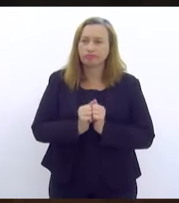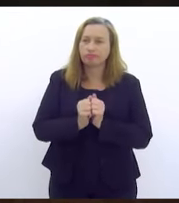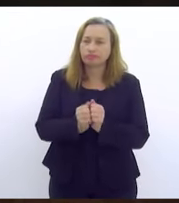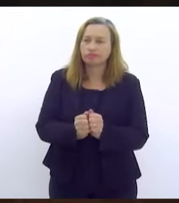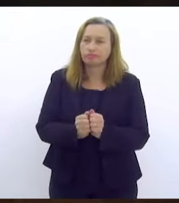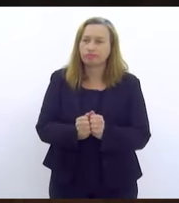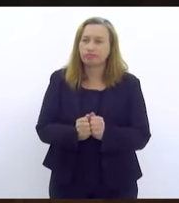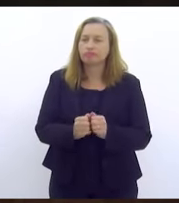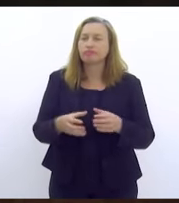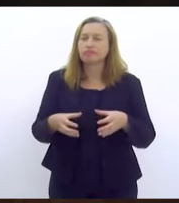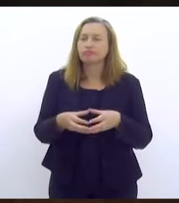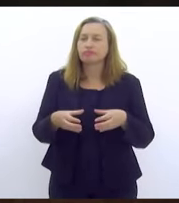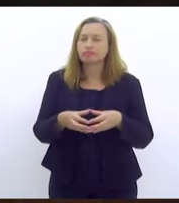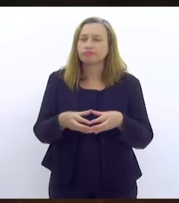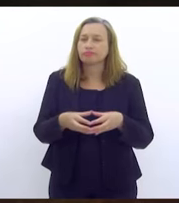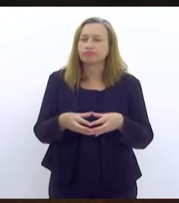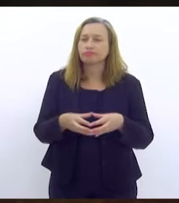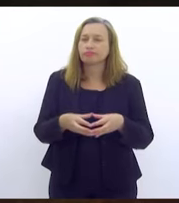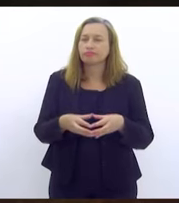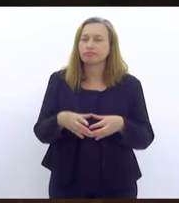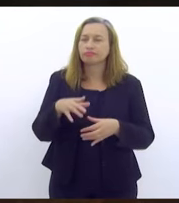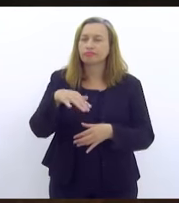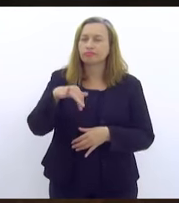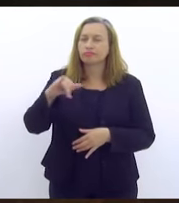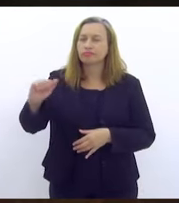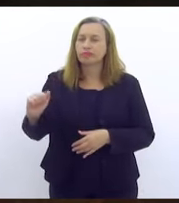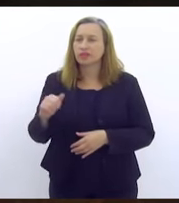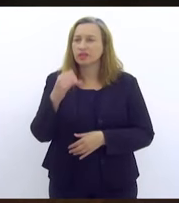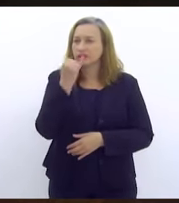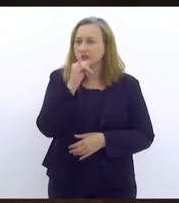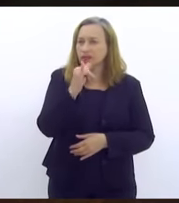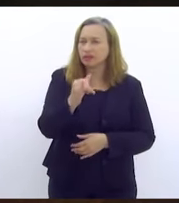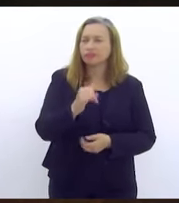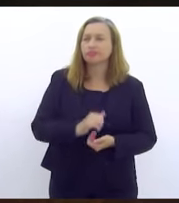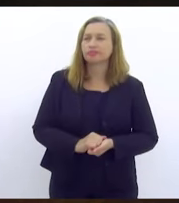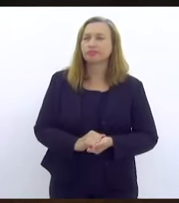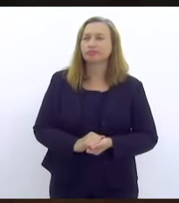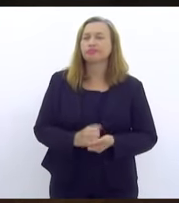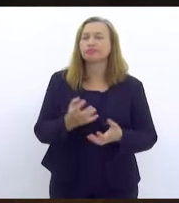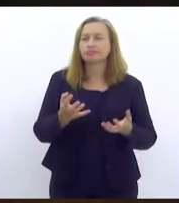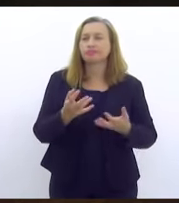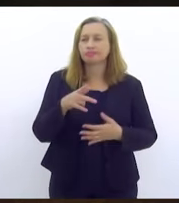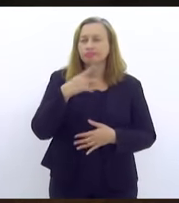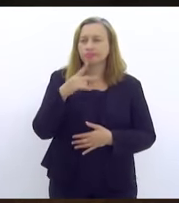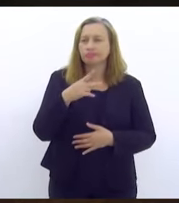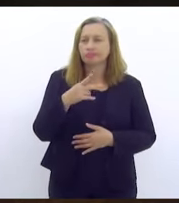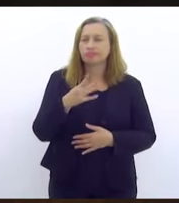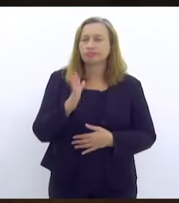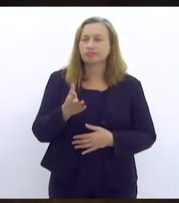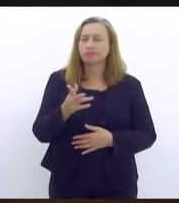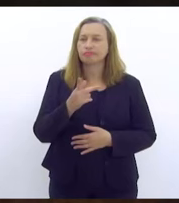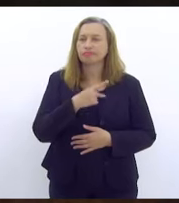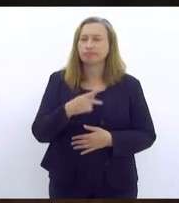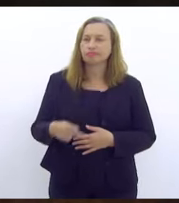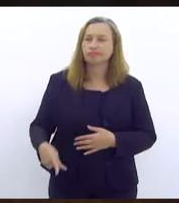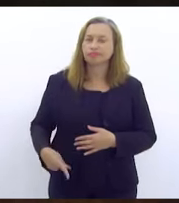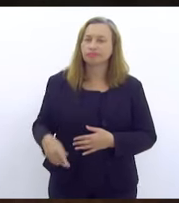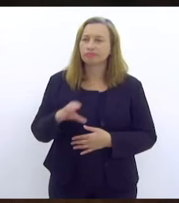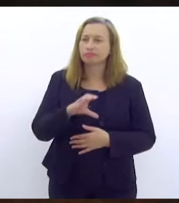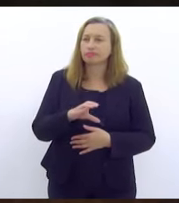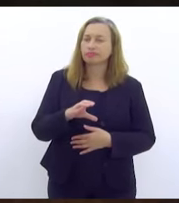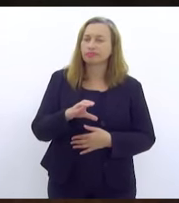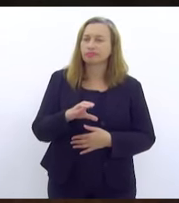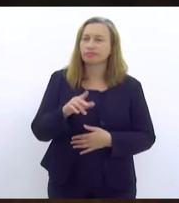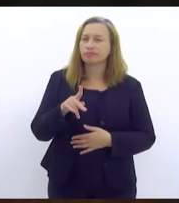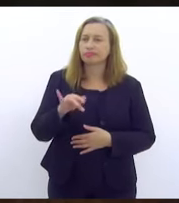com a comissão que eu presido, que é a Comissão de Minas e Energia. E quero aqui ressaltar, já que o presidente da CPI, Rodrigo